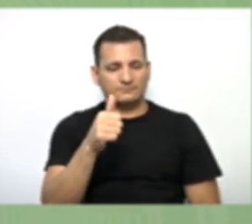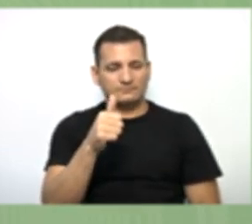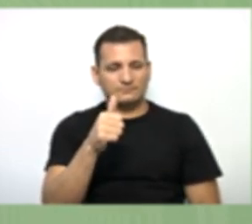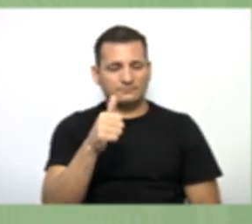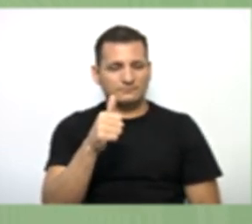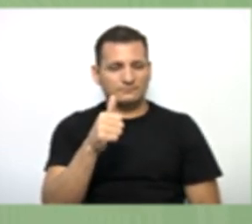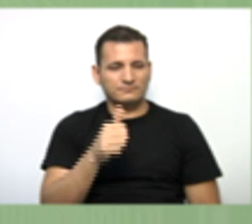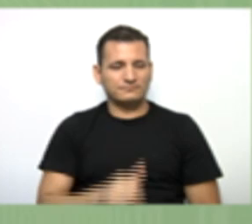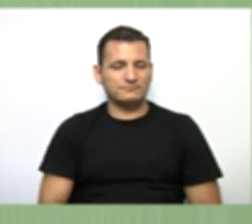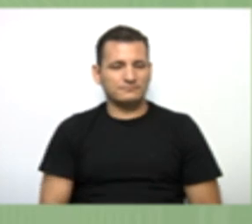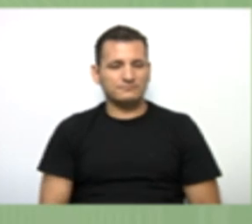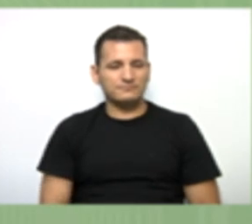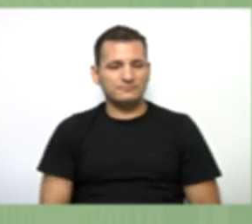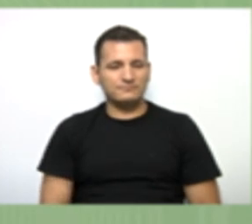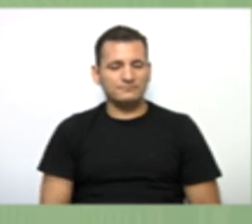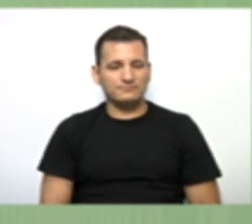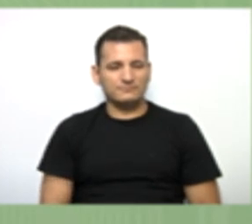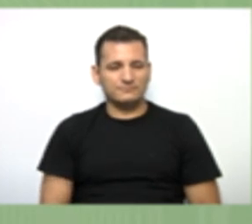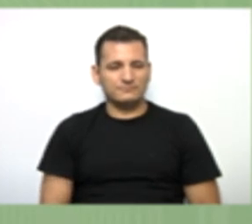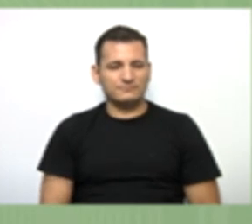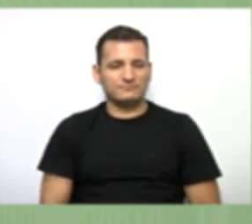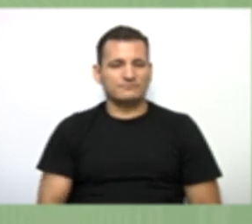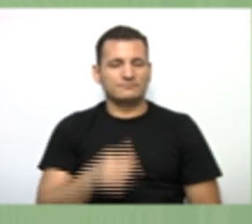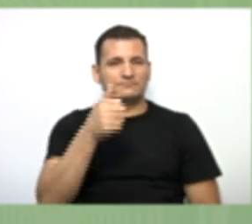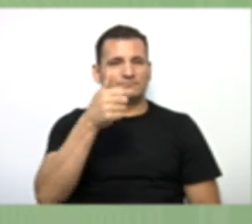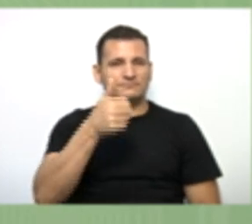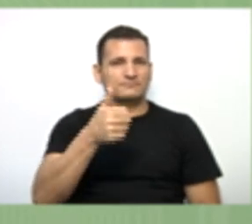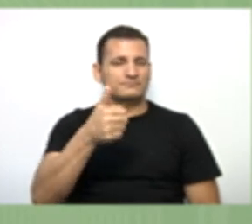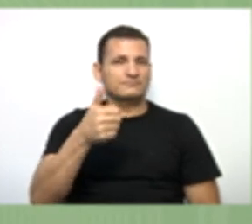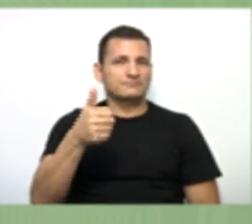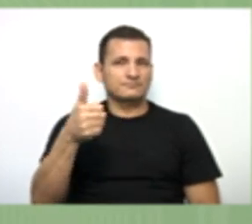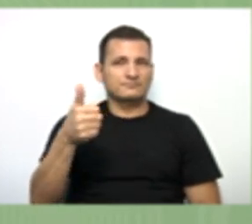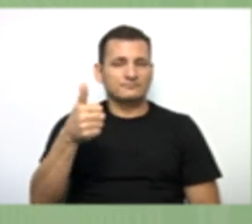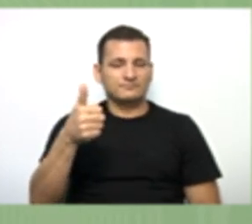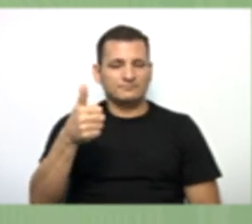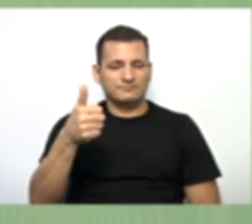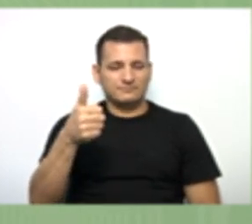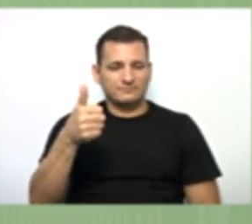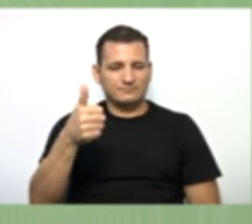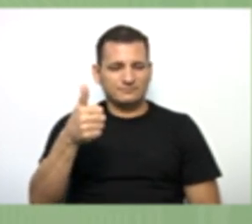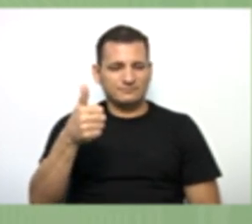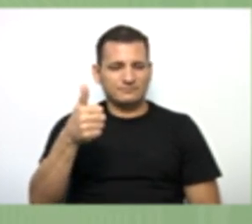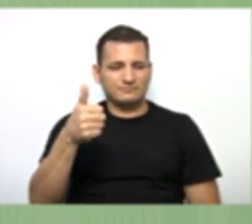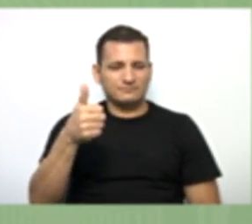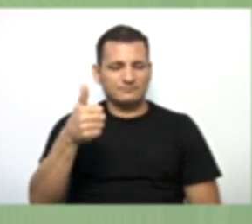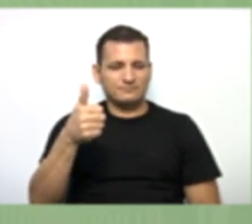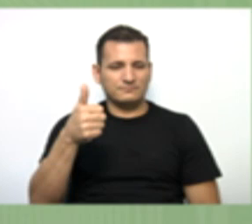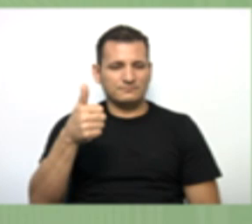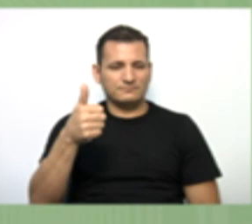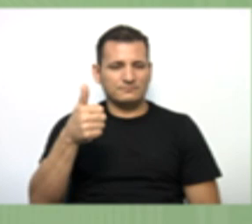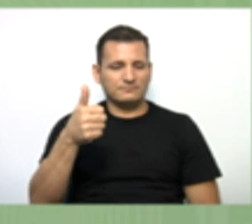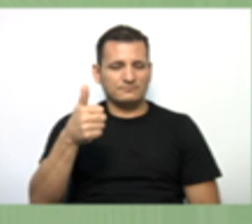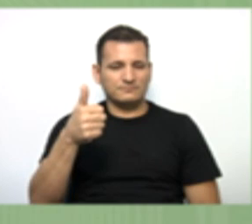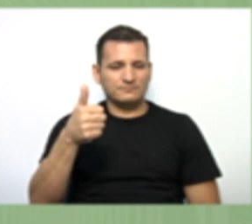assim? Então, 1, 1, 1, 1. Vamos fazer o somatório.